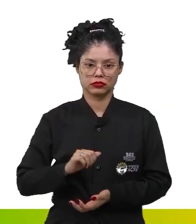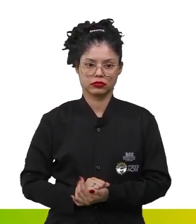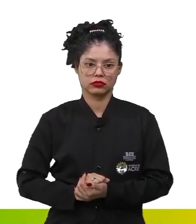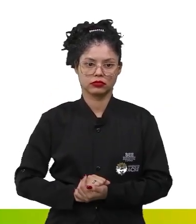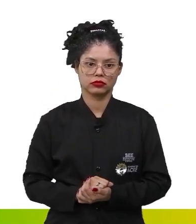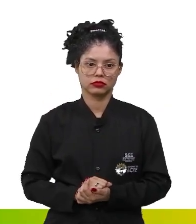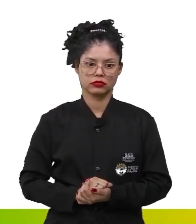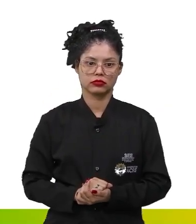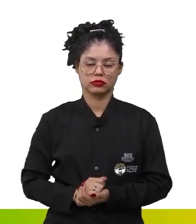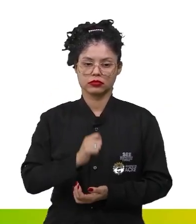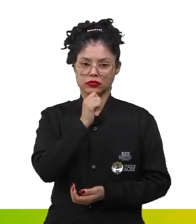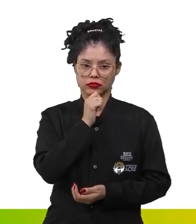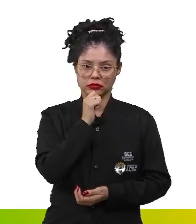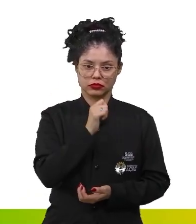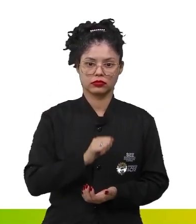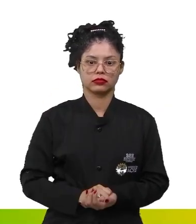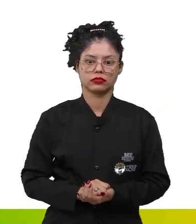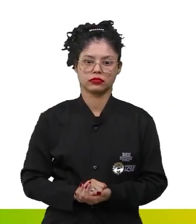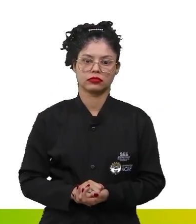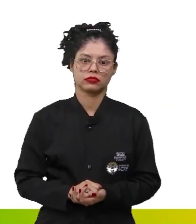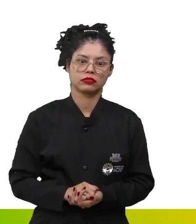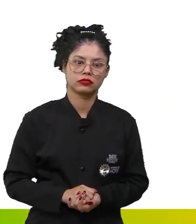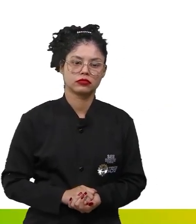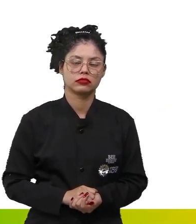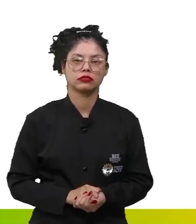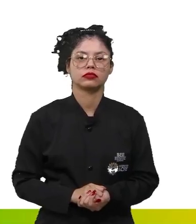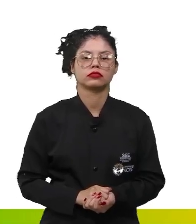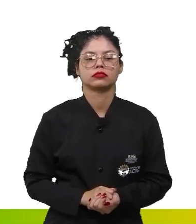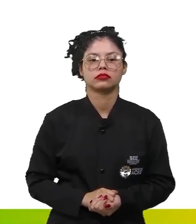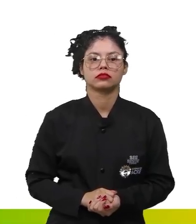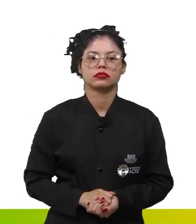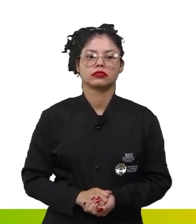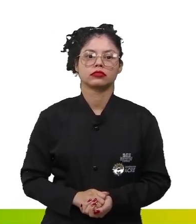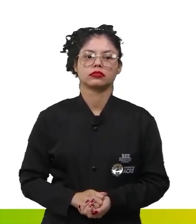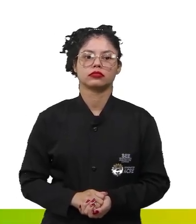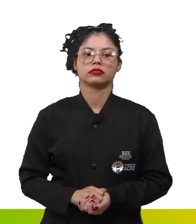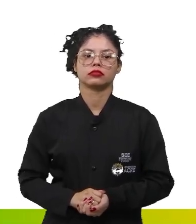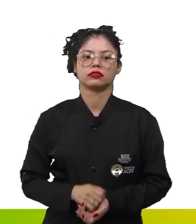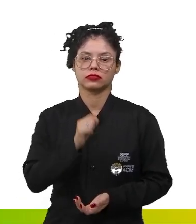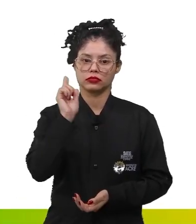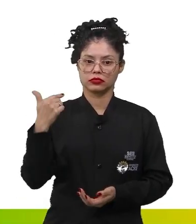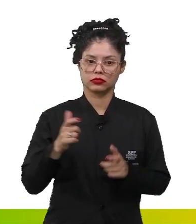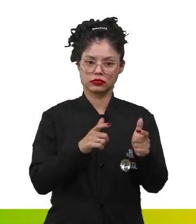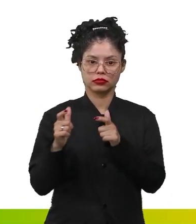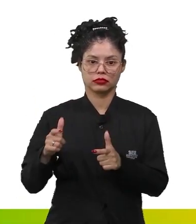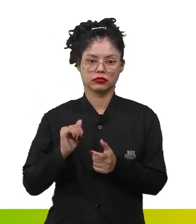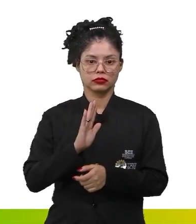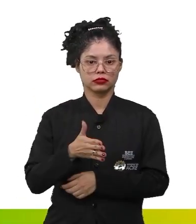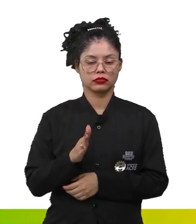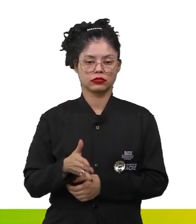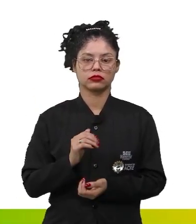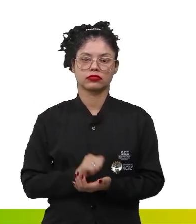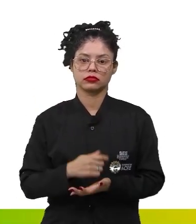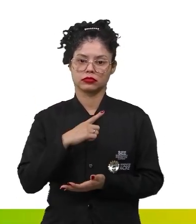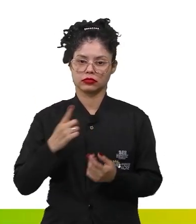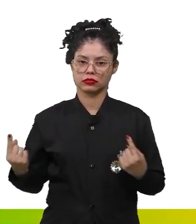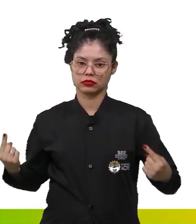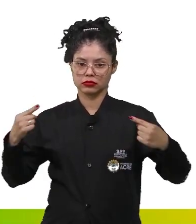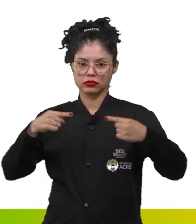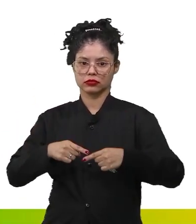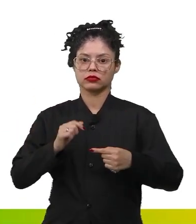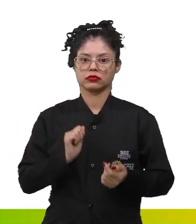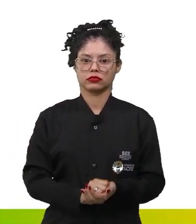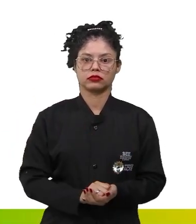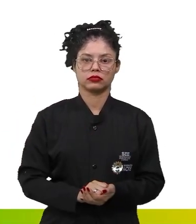ocupadas pela Rússia, vejam que é bem recente, bem atual. Além de outros locais onde já